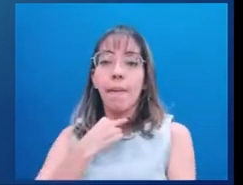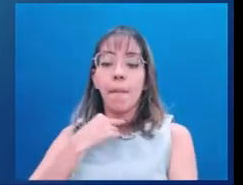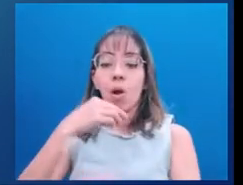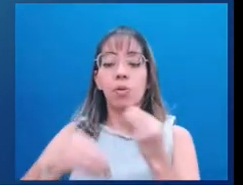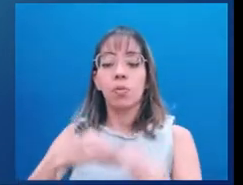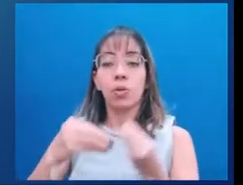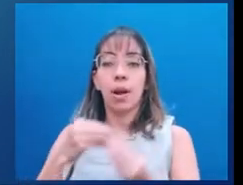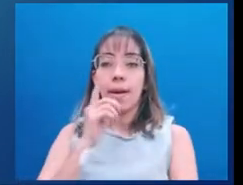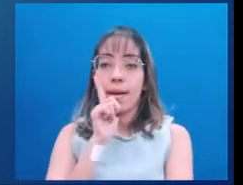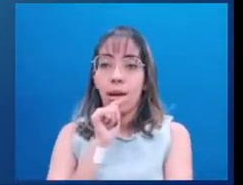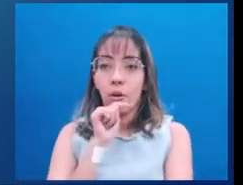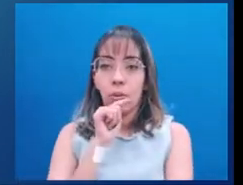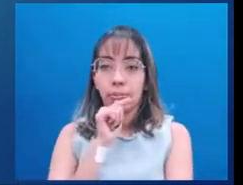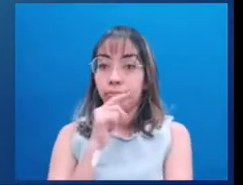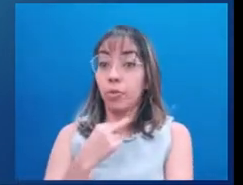água.